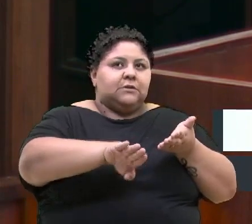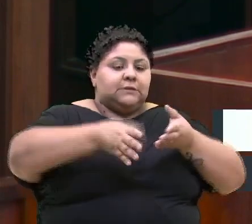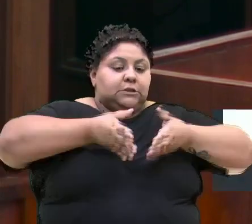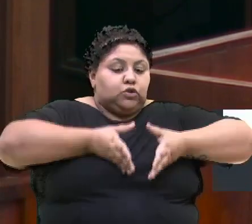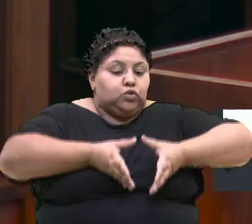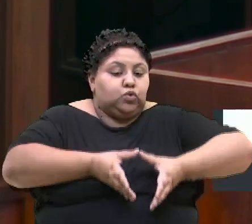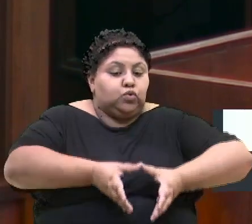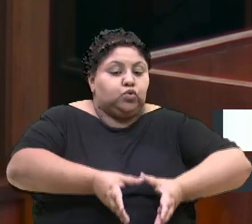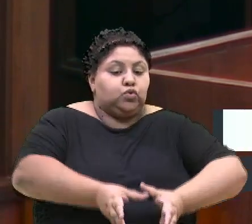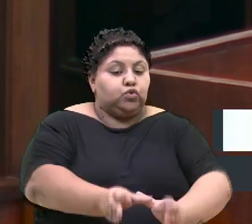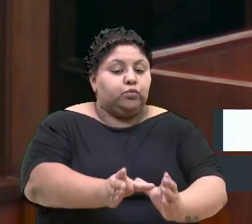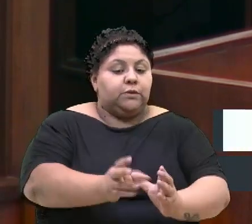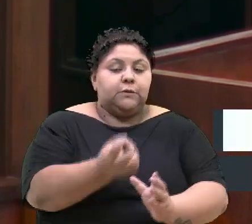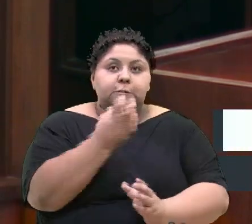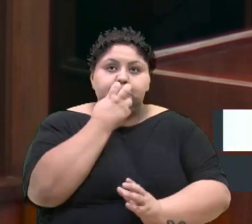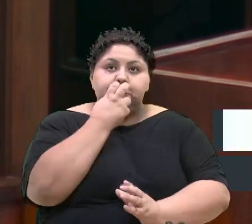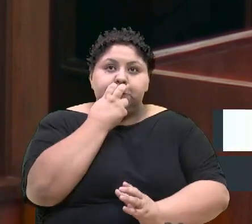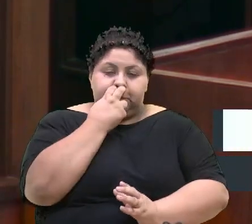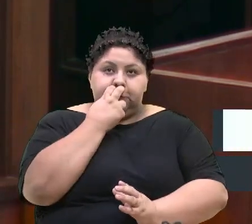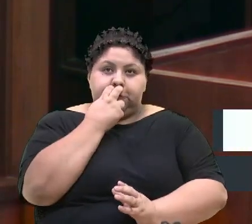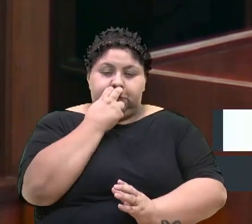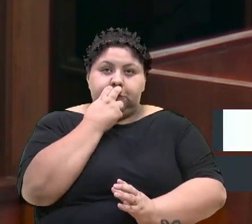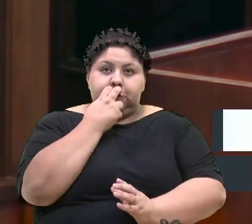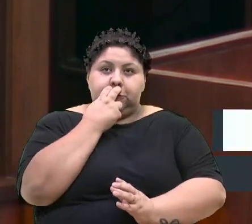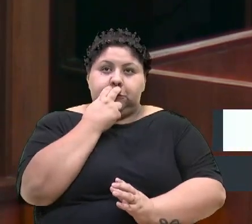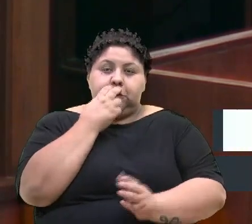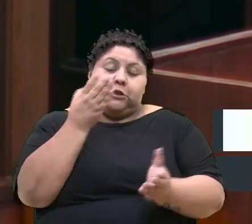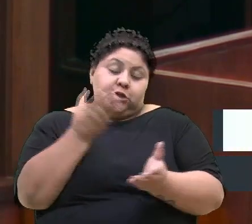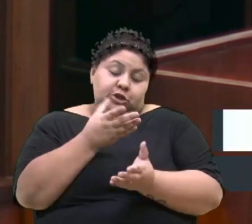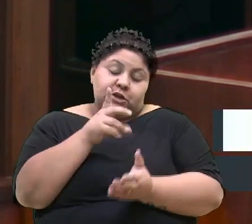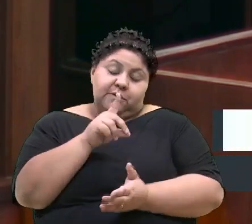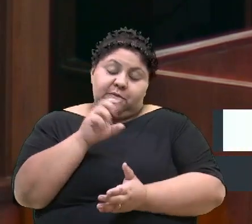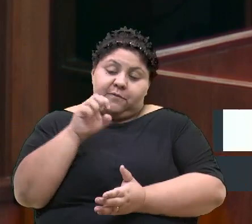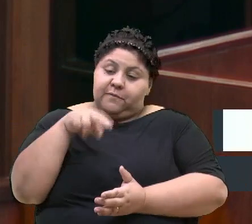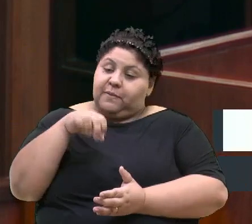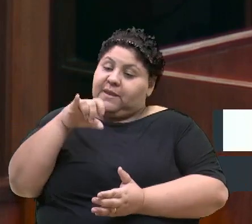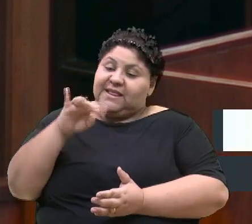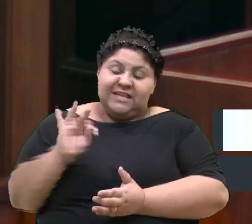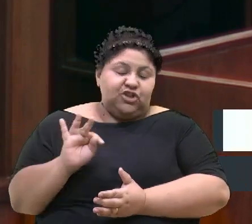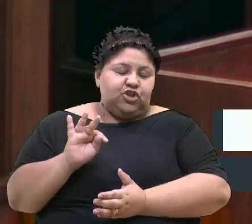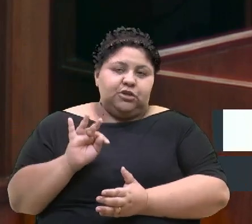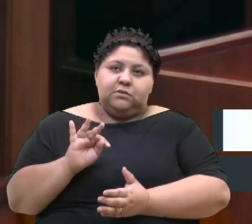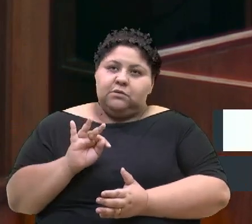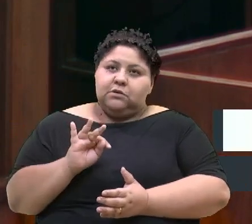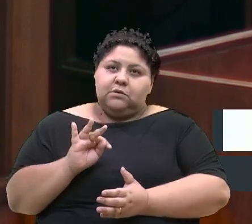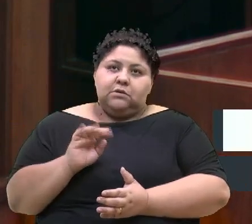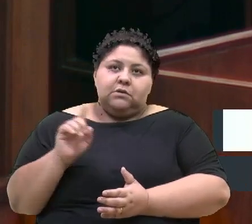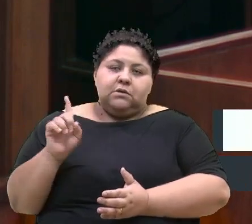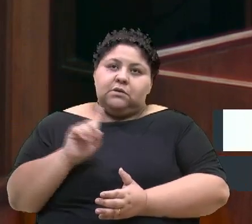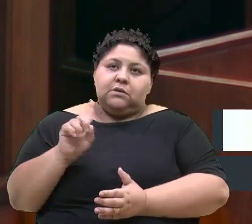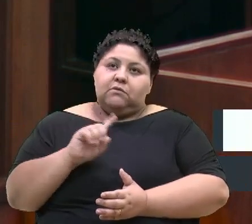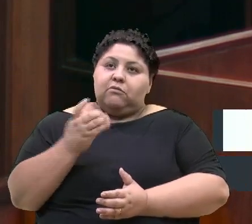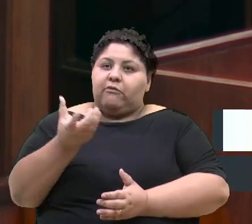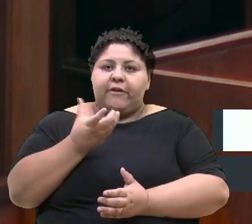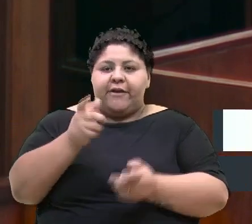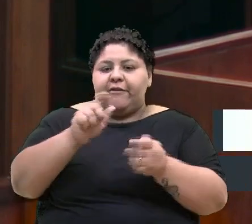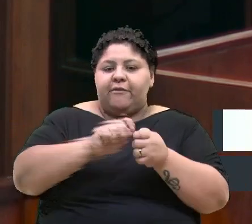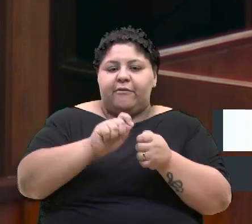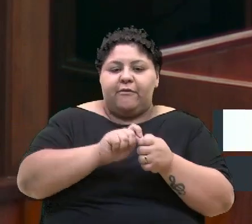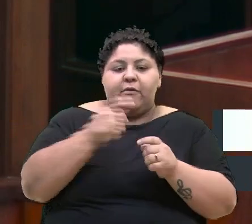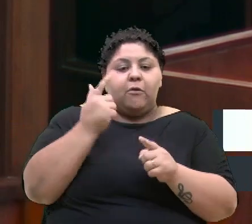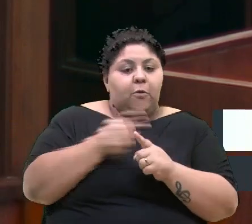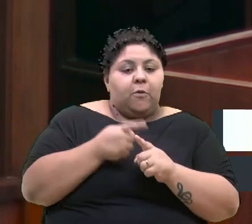tubulação de gás que passa na BR-116, já que o DENIT não quer botar a mão, porque